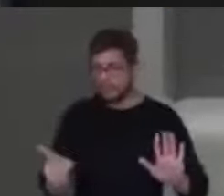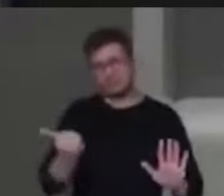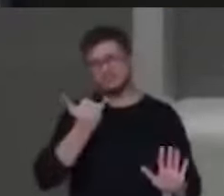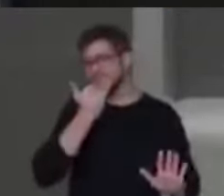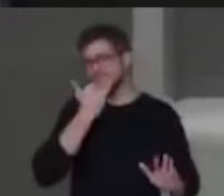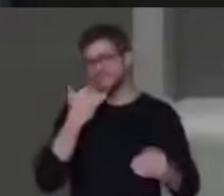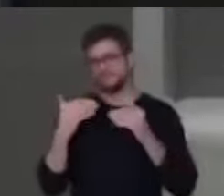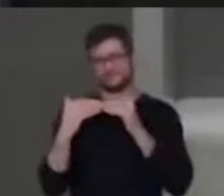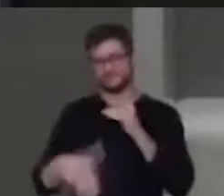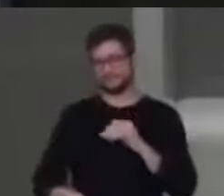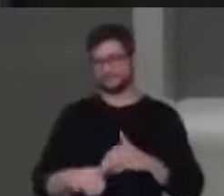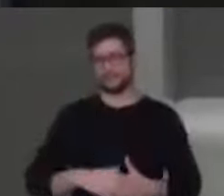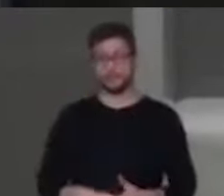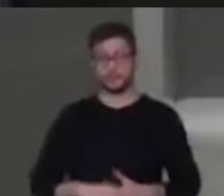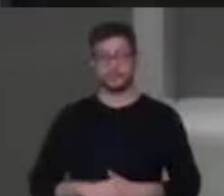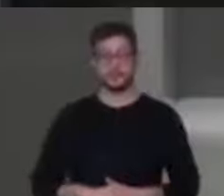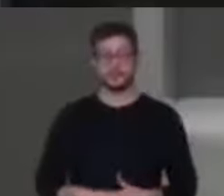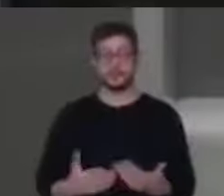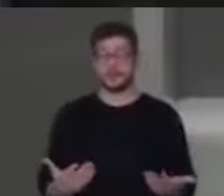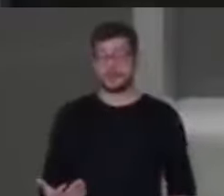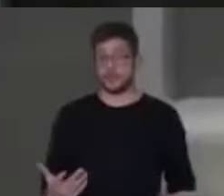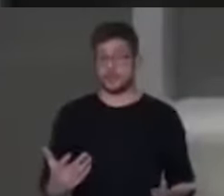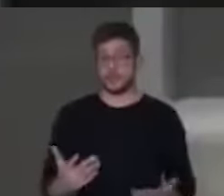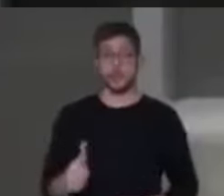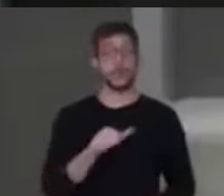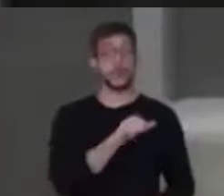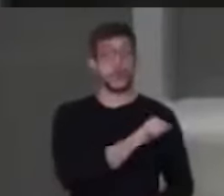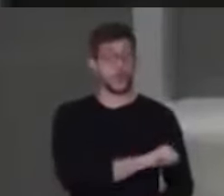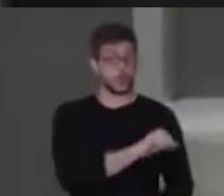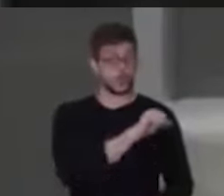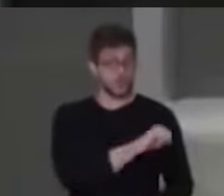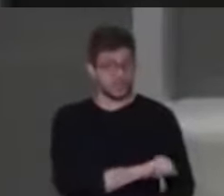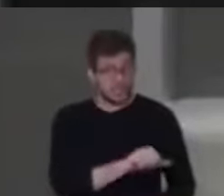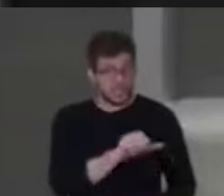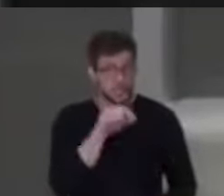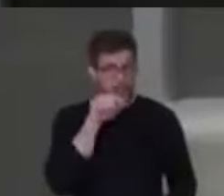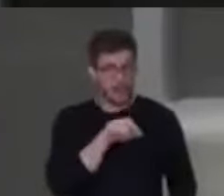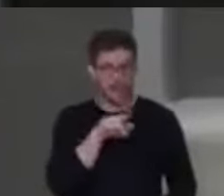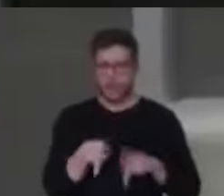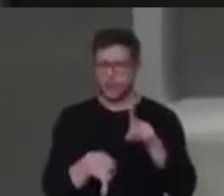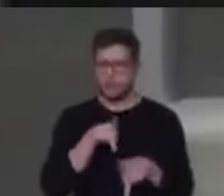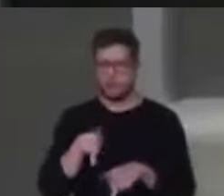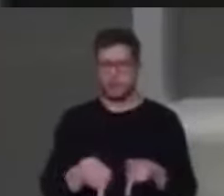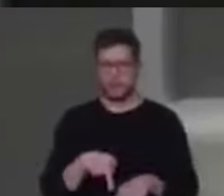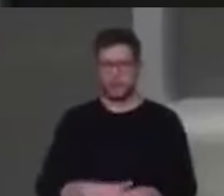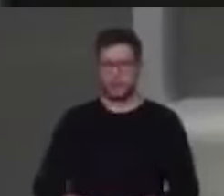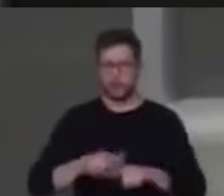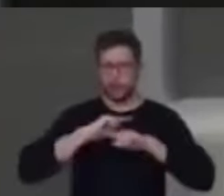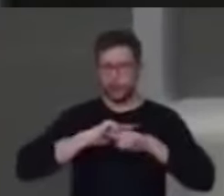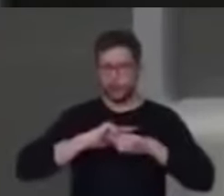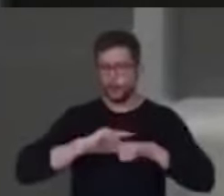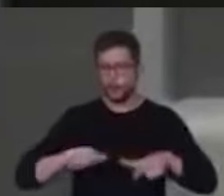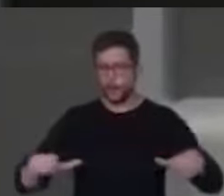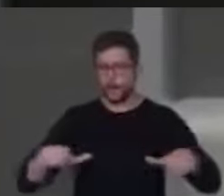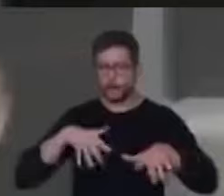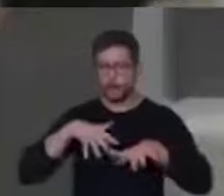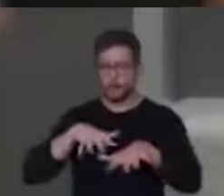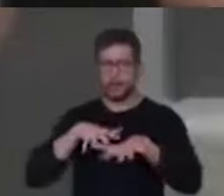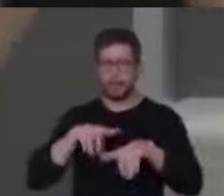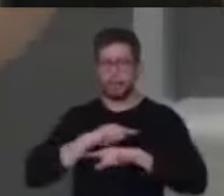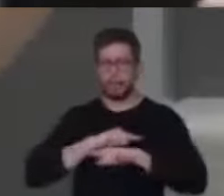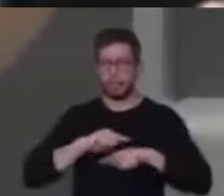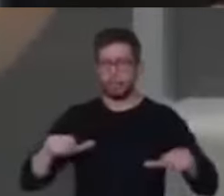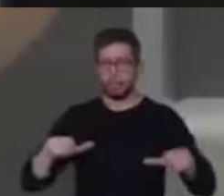bandeira estadunidense. O povo do Rio de Janeiro não compareceu a este ato. Foi um fracasso. O ato